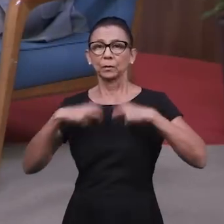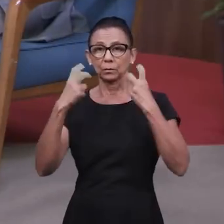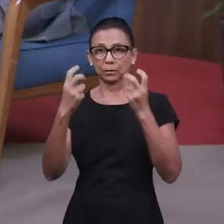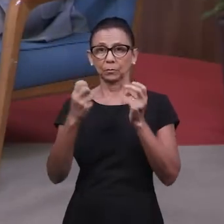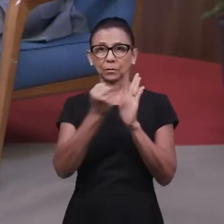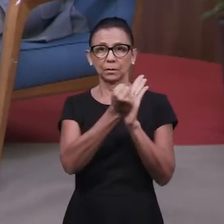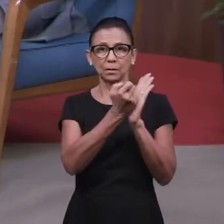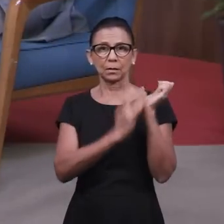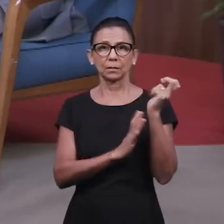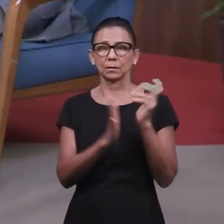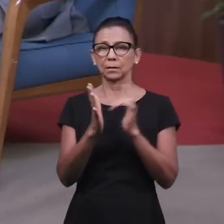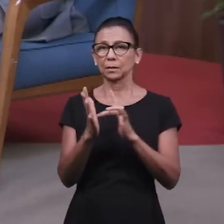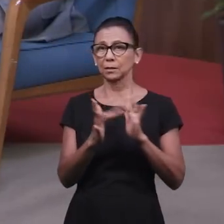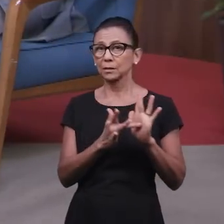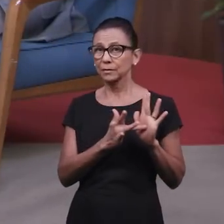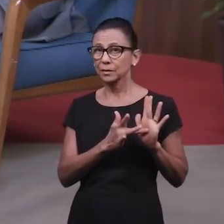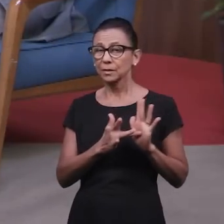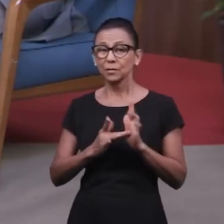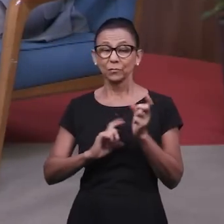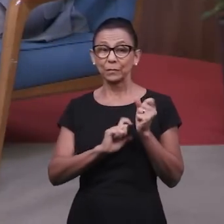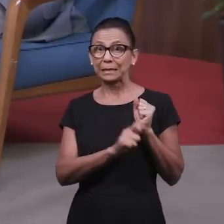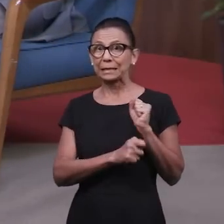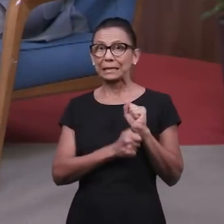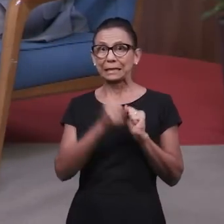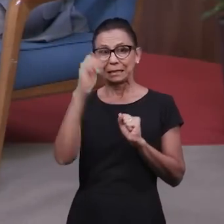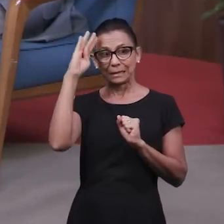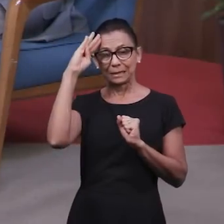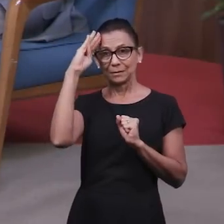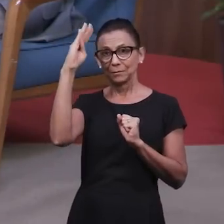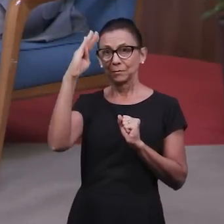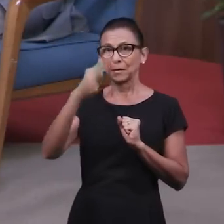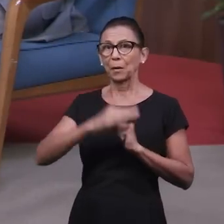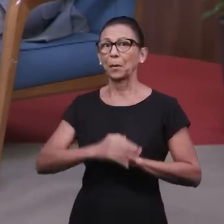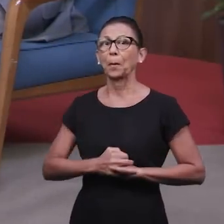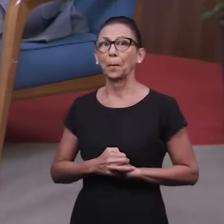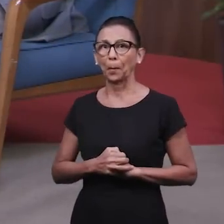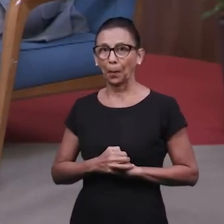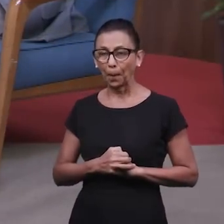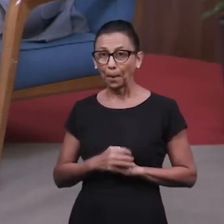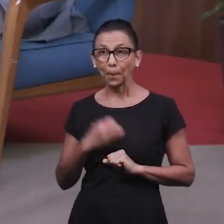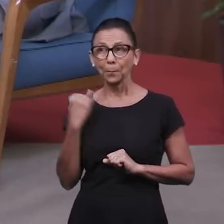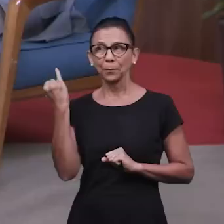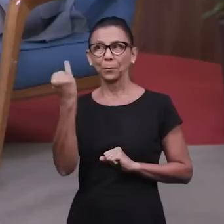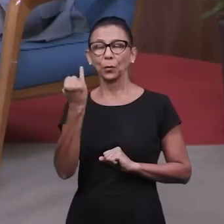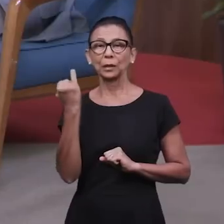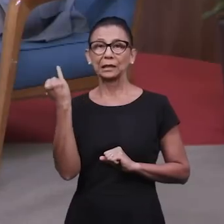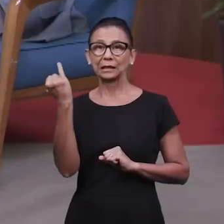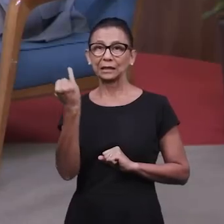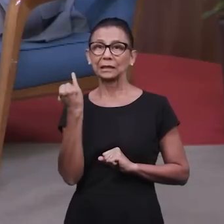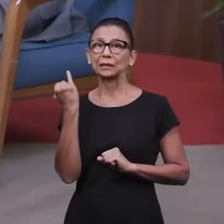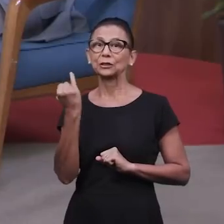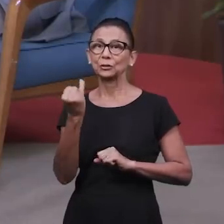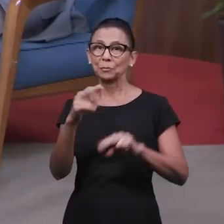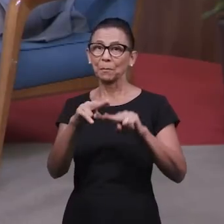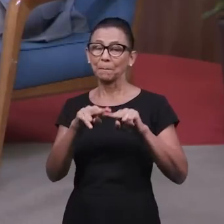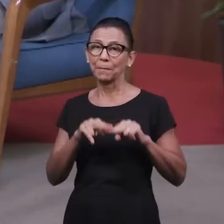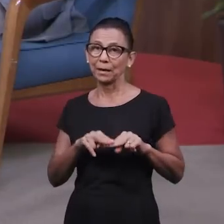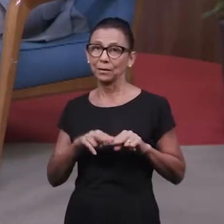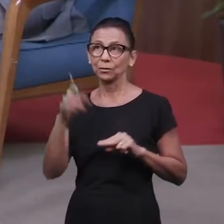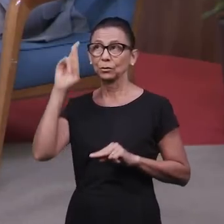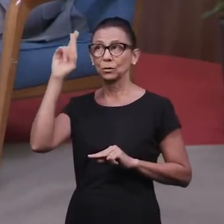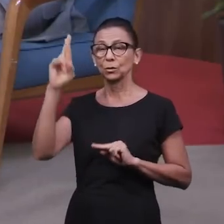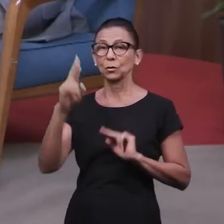pelo sangue de Jesus é um dos grandes segredos da obra do Espírito Santo e um dos mais importantes recursos que o Senhor